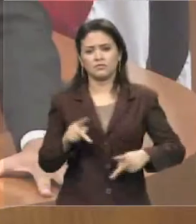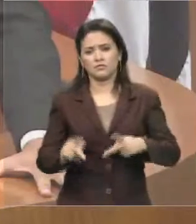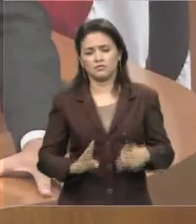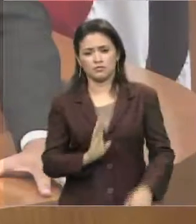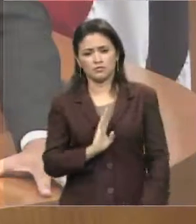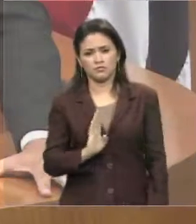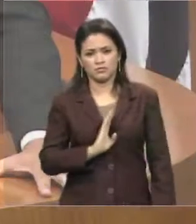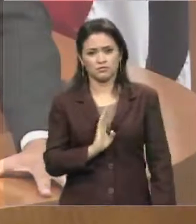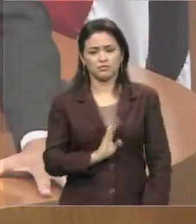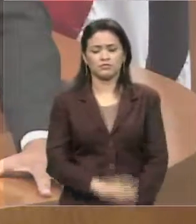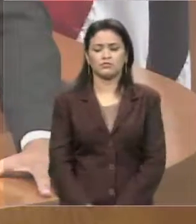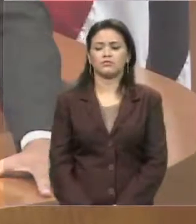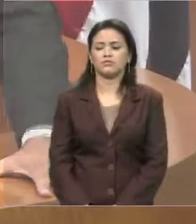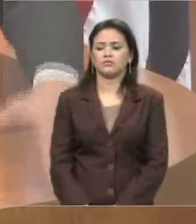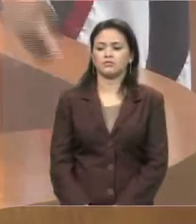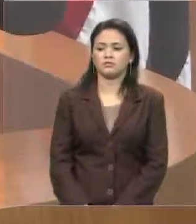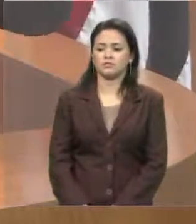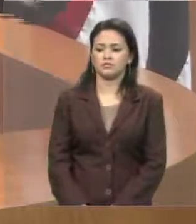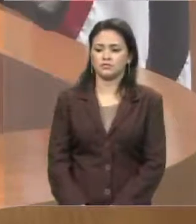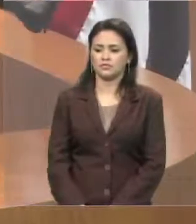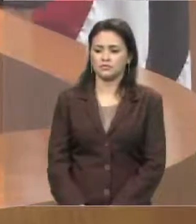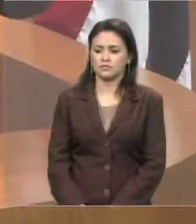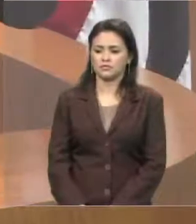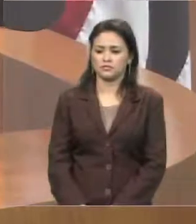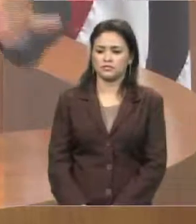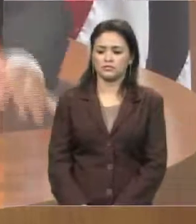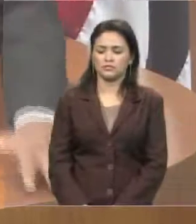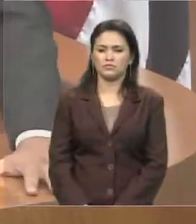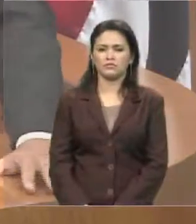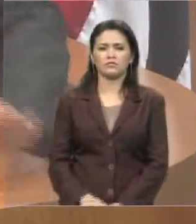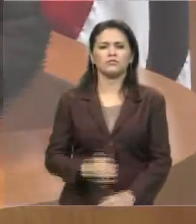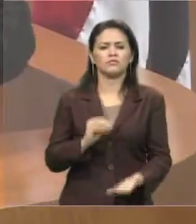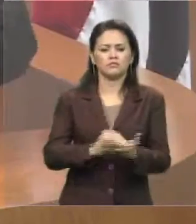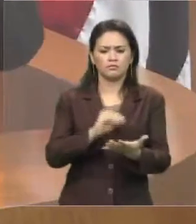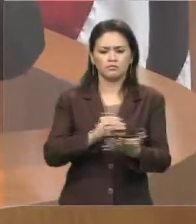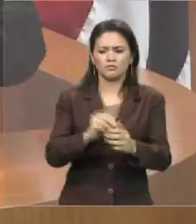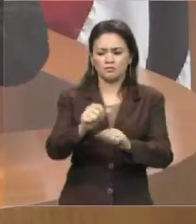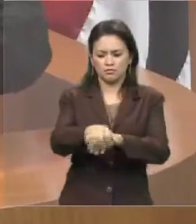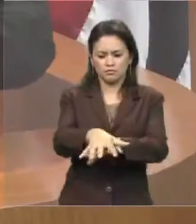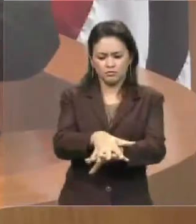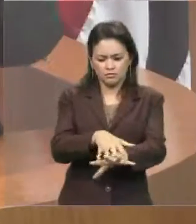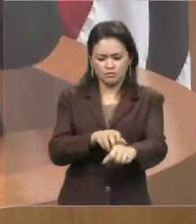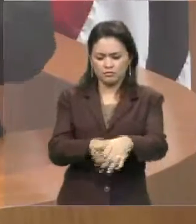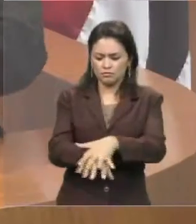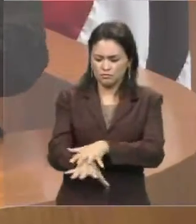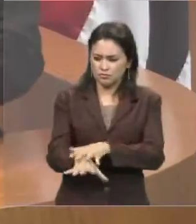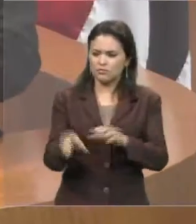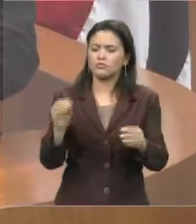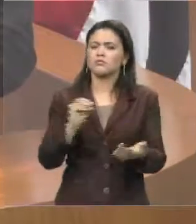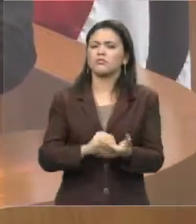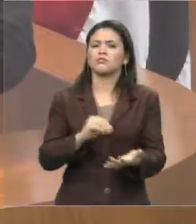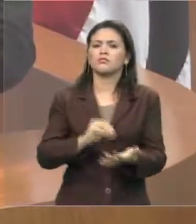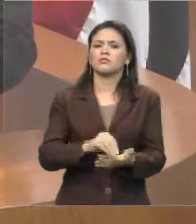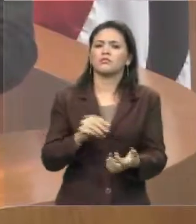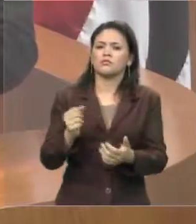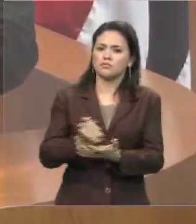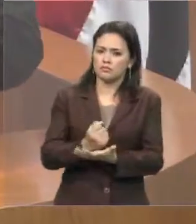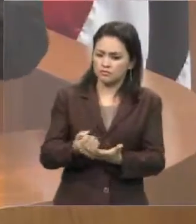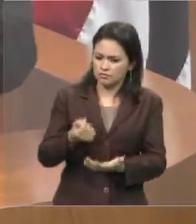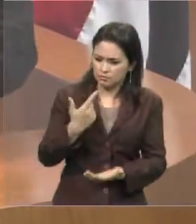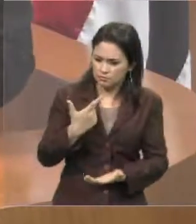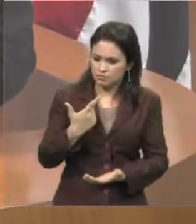Bacabal. Além de falta de luva, de medicação, ele mostra a foto de instrumentos